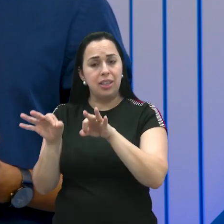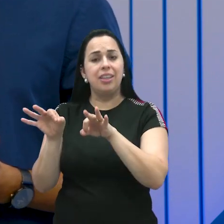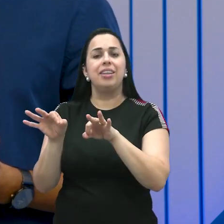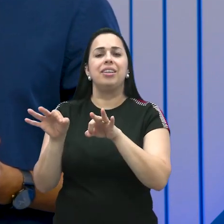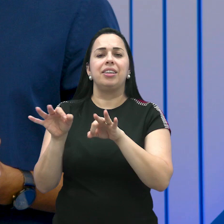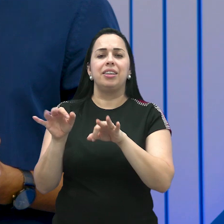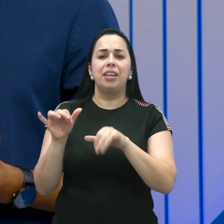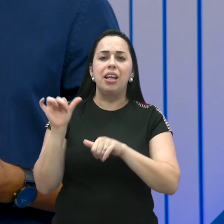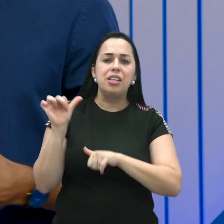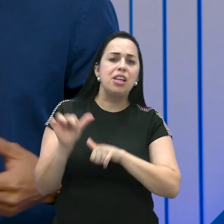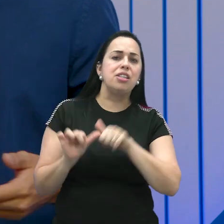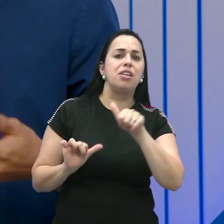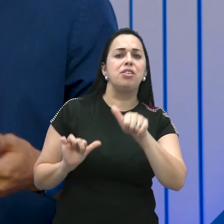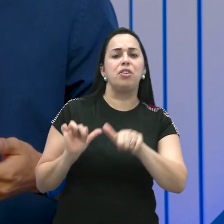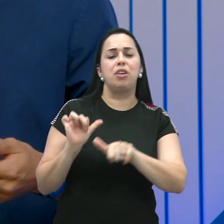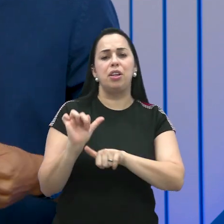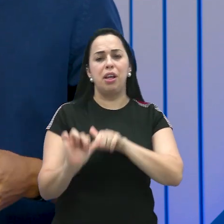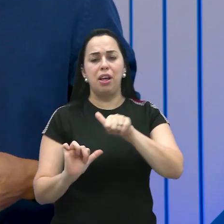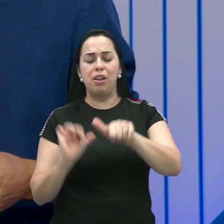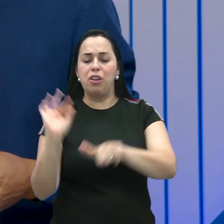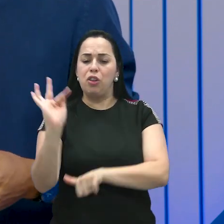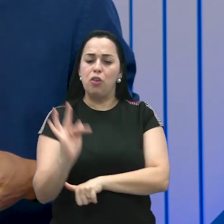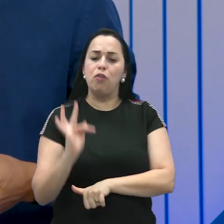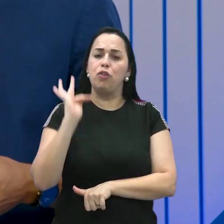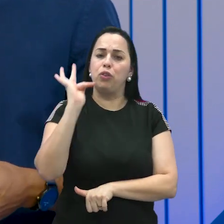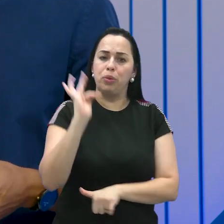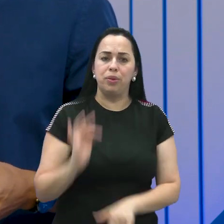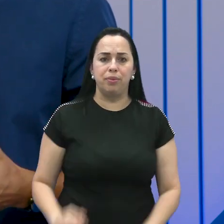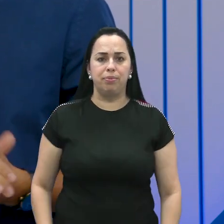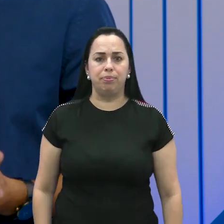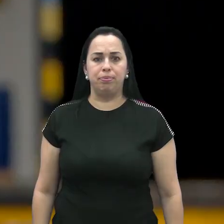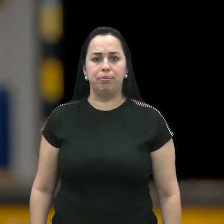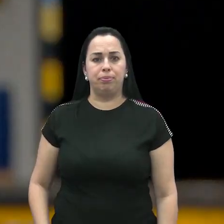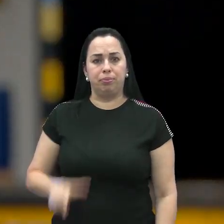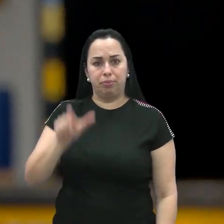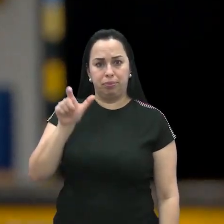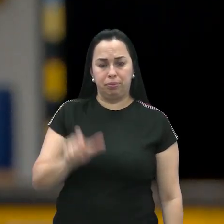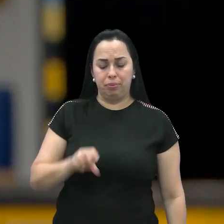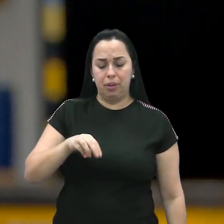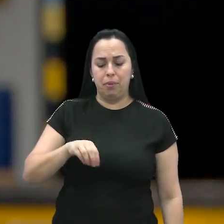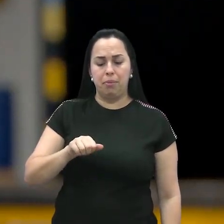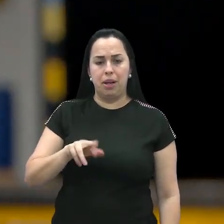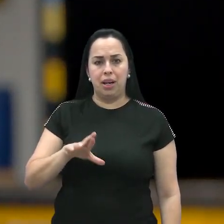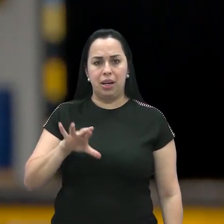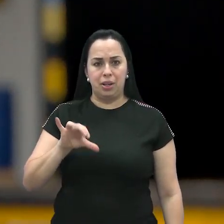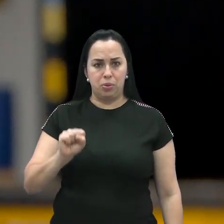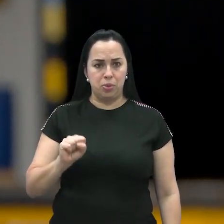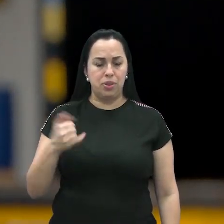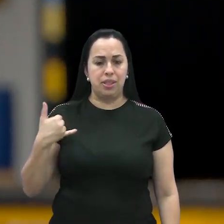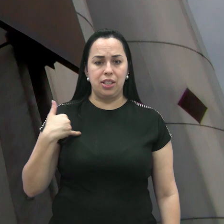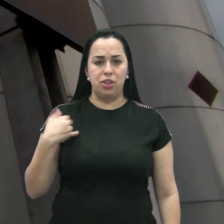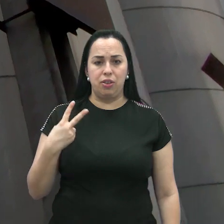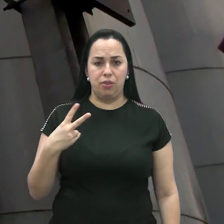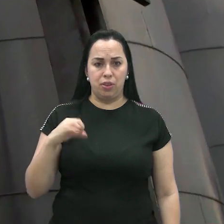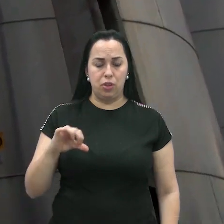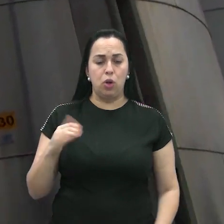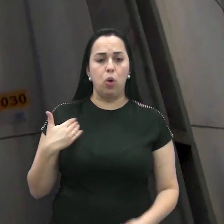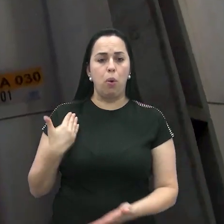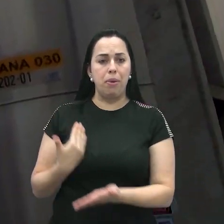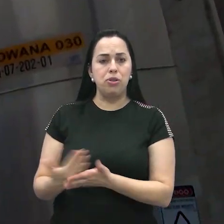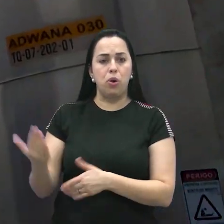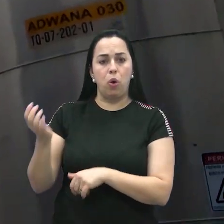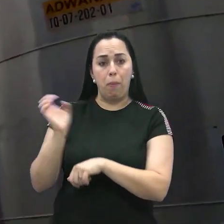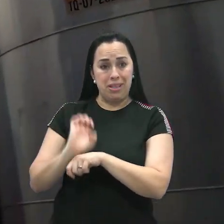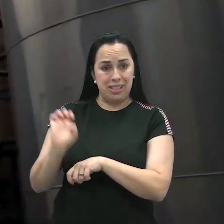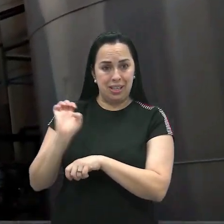essas mudanças estão moldando o futuro do trabalho no Brasil. Marcos, de 29 anos, começou como estagiário